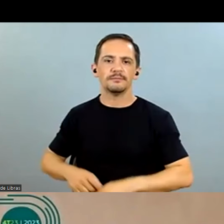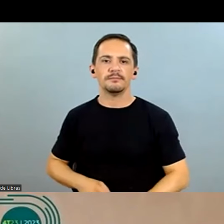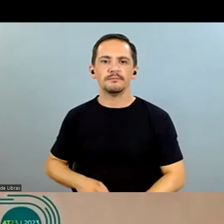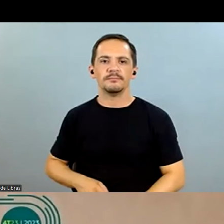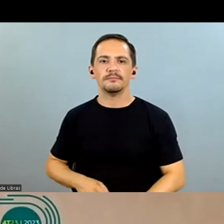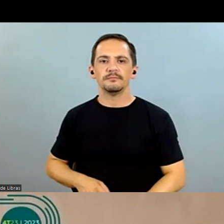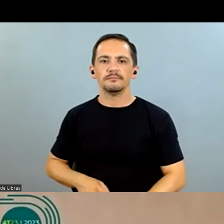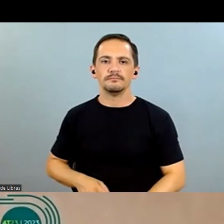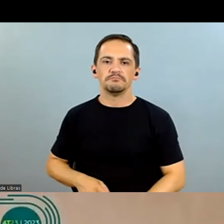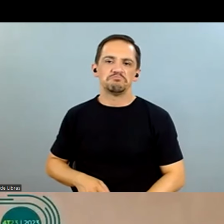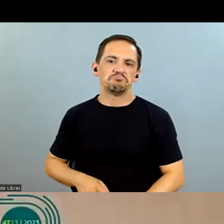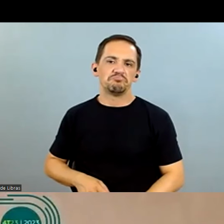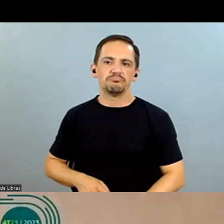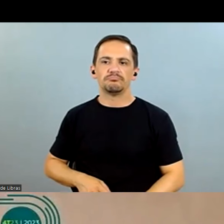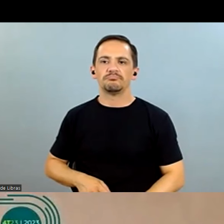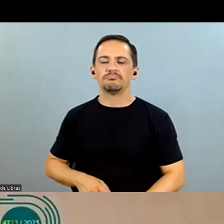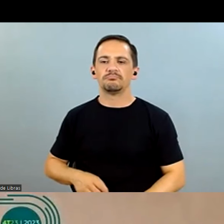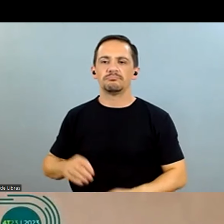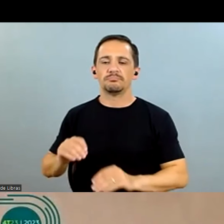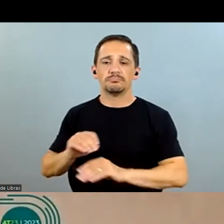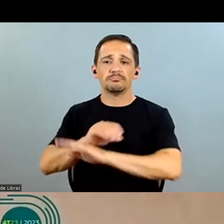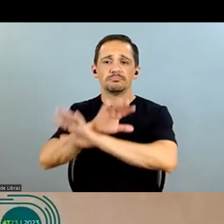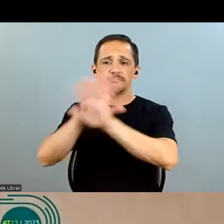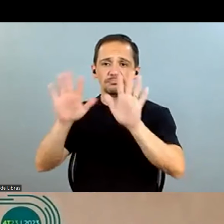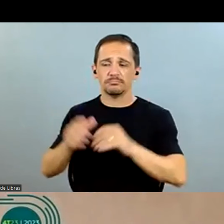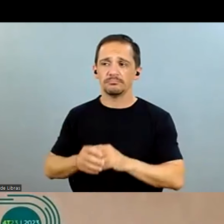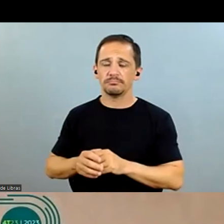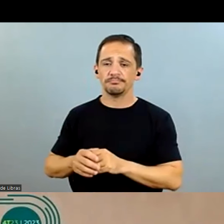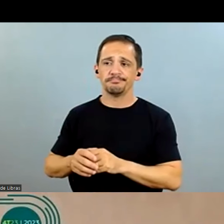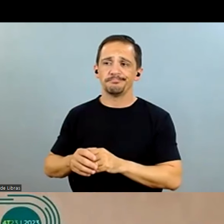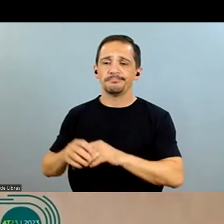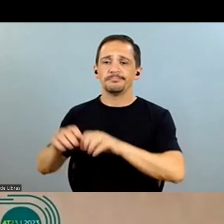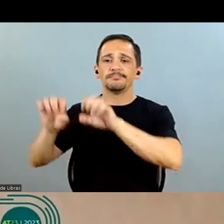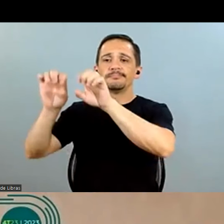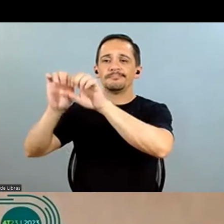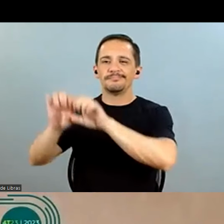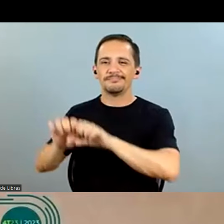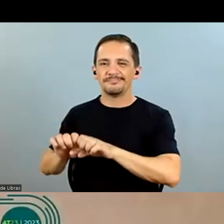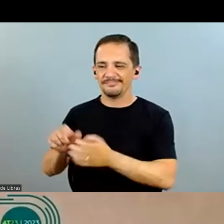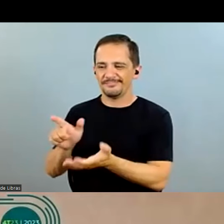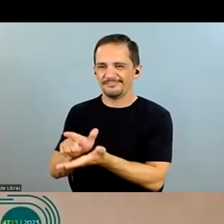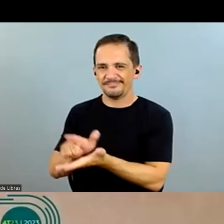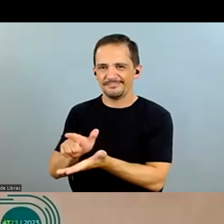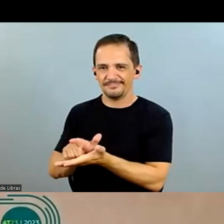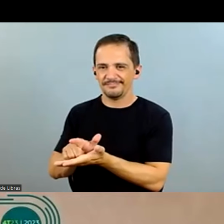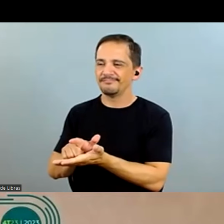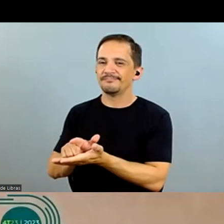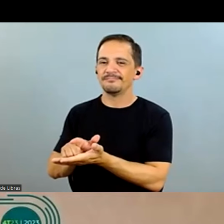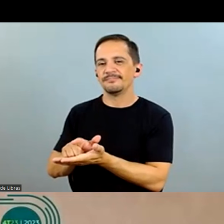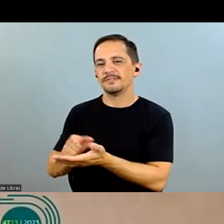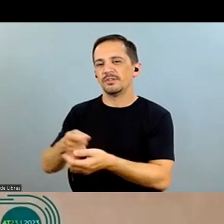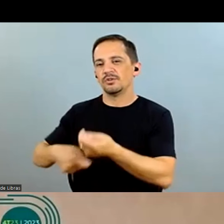é muito clara né no sentido de aproveitar essas mudanças estruturais no mercado de papéis em função da